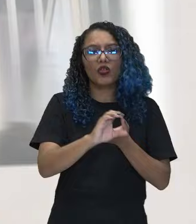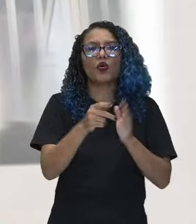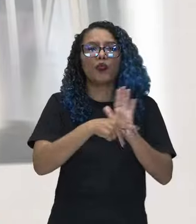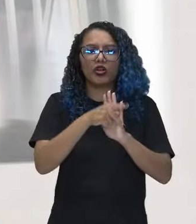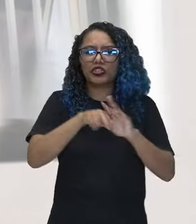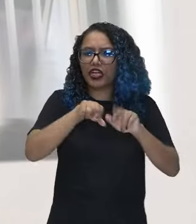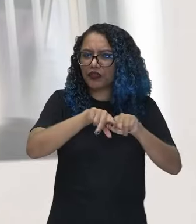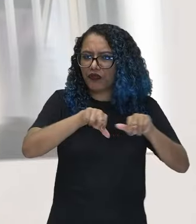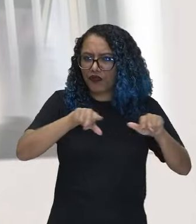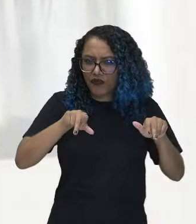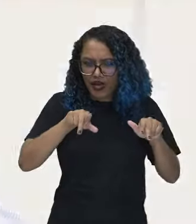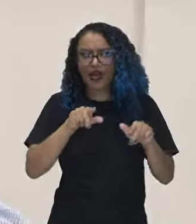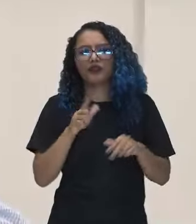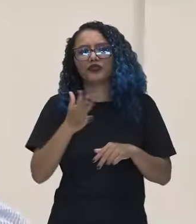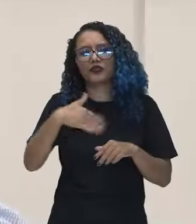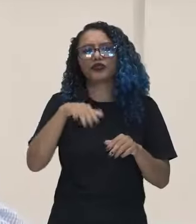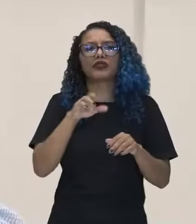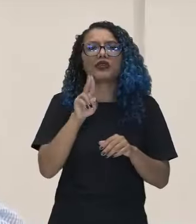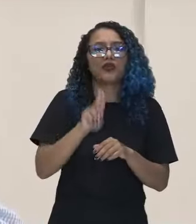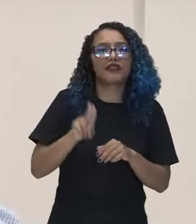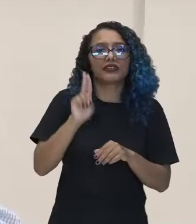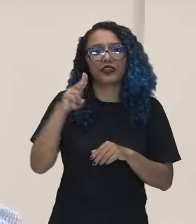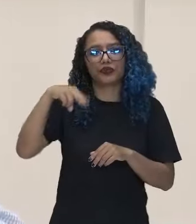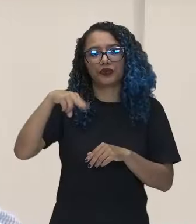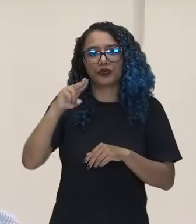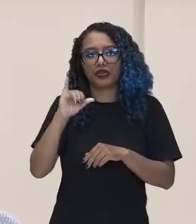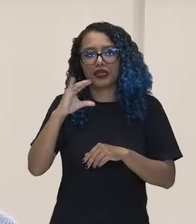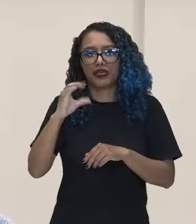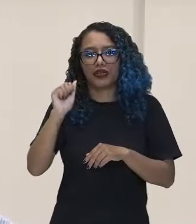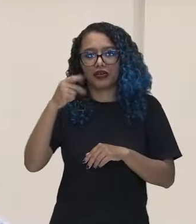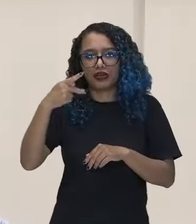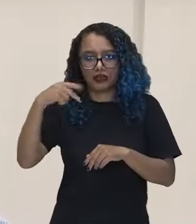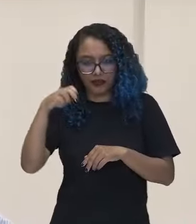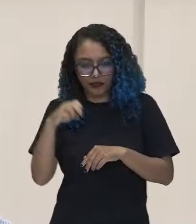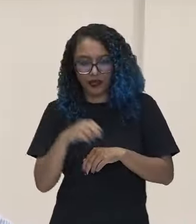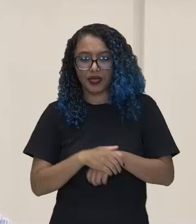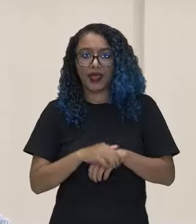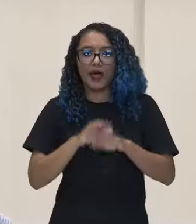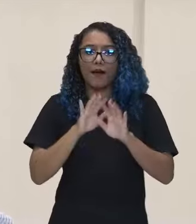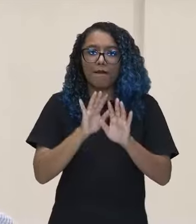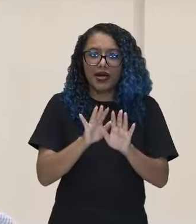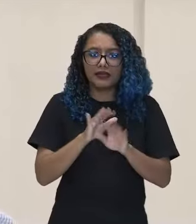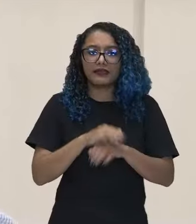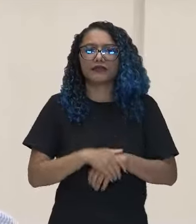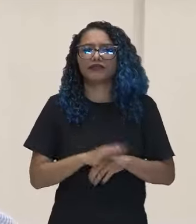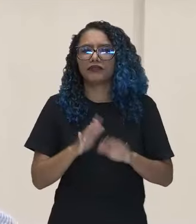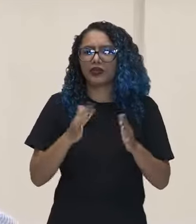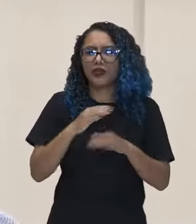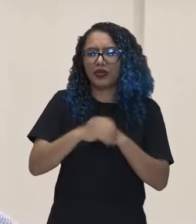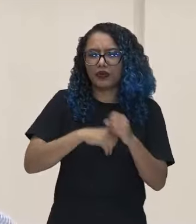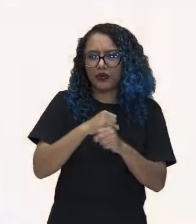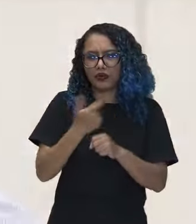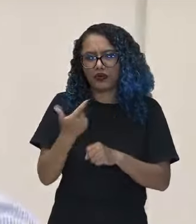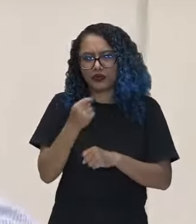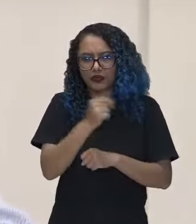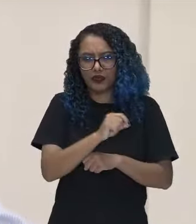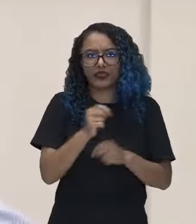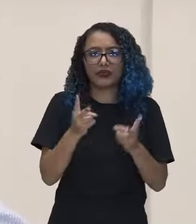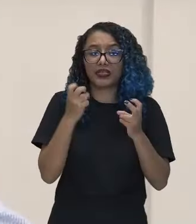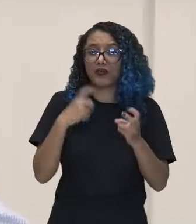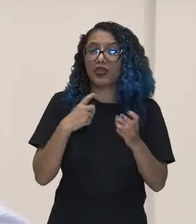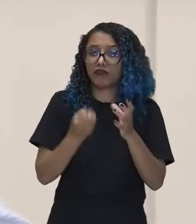de Petróleo na Unicamp. Mas, a partir de 2000, com a queda do monopólio, a gente observa outras empresas chegando.